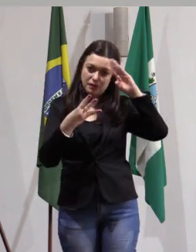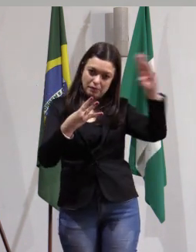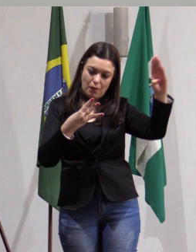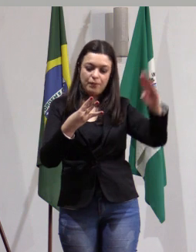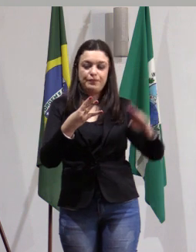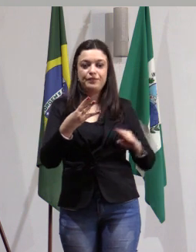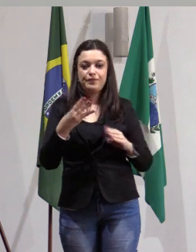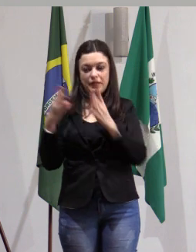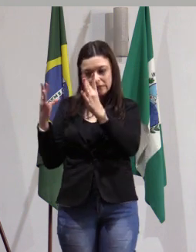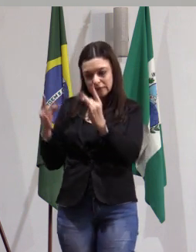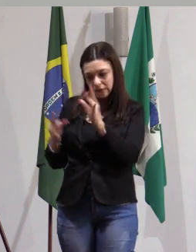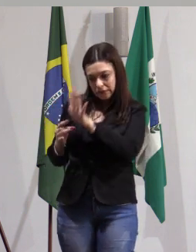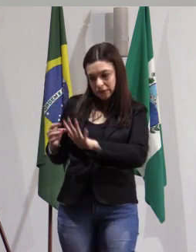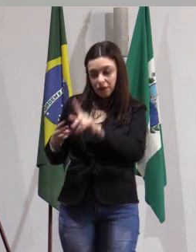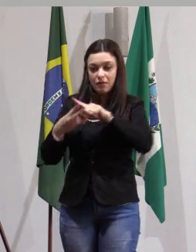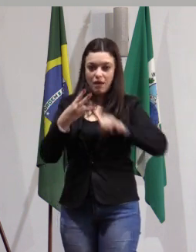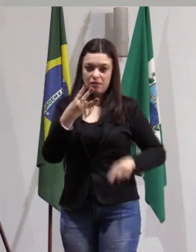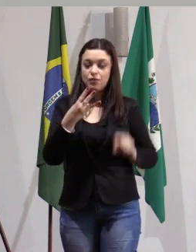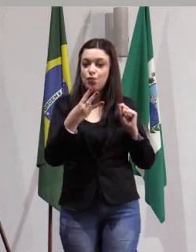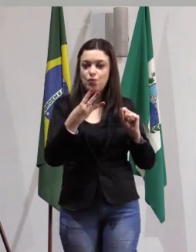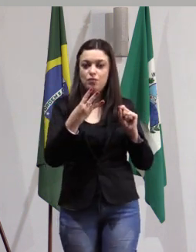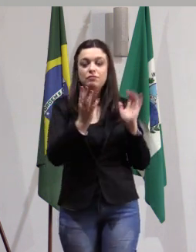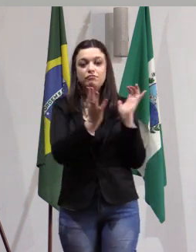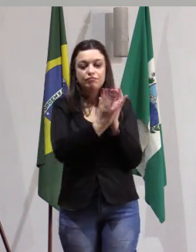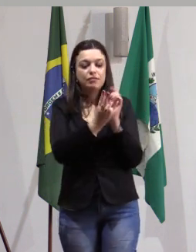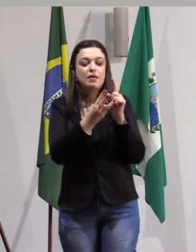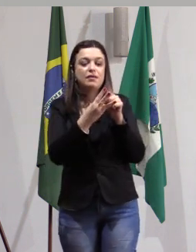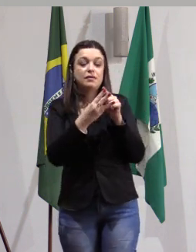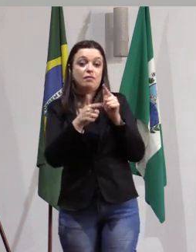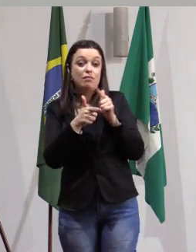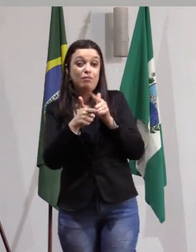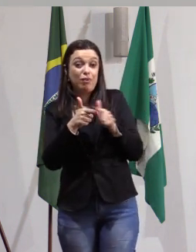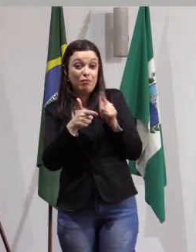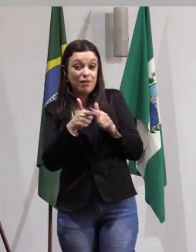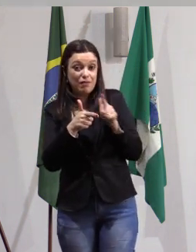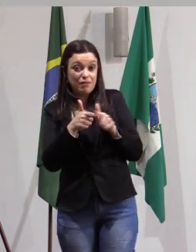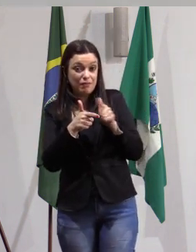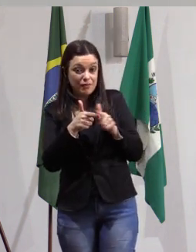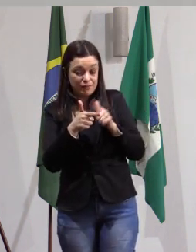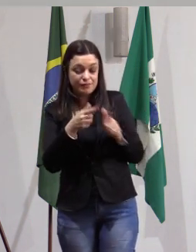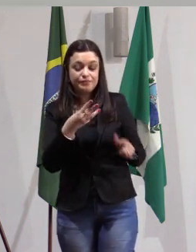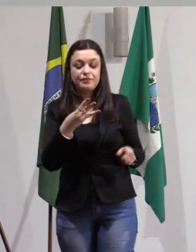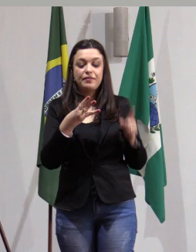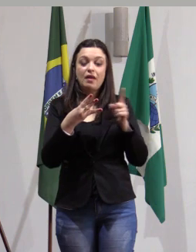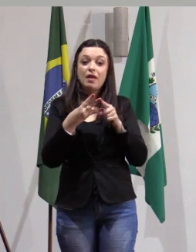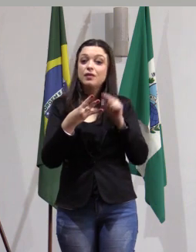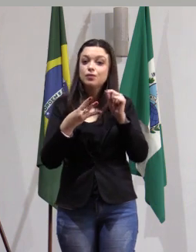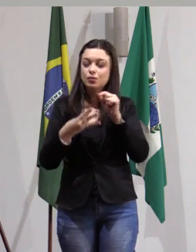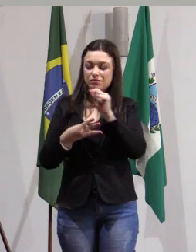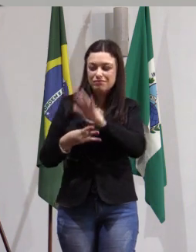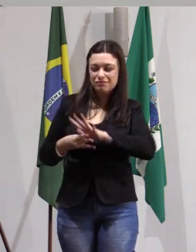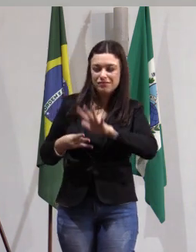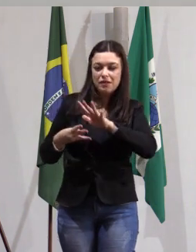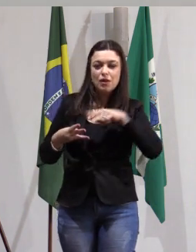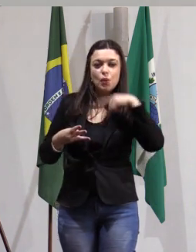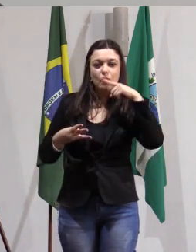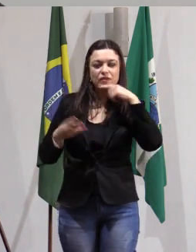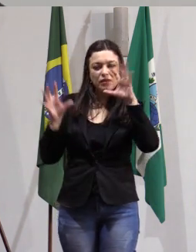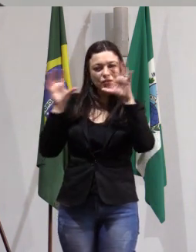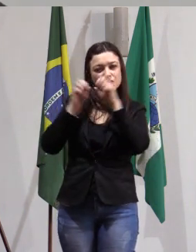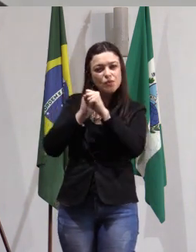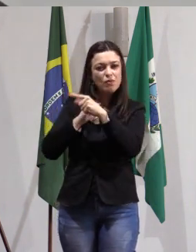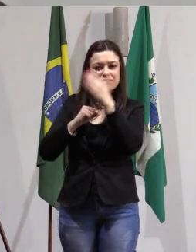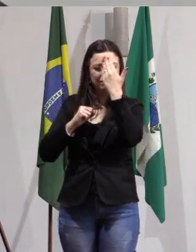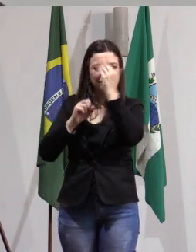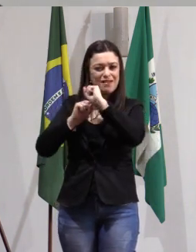aquilo que considero problemas. Dois, aquilo que considero dúvidas, obscuridades e lacunas